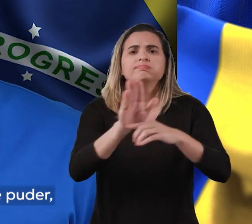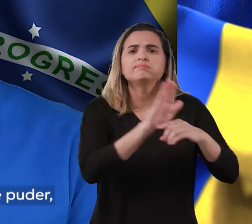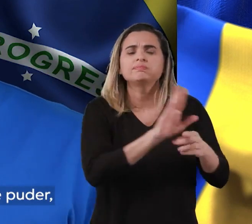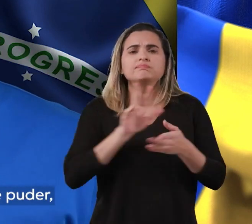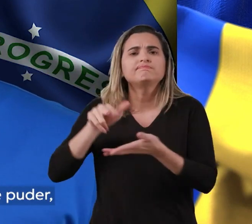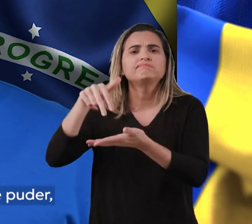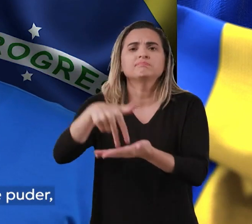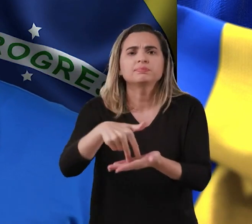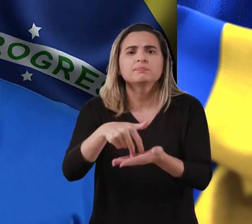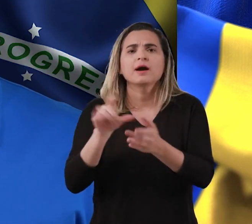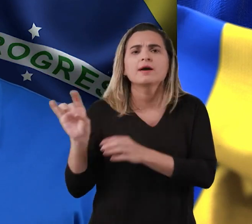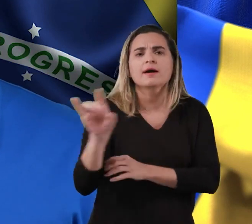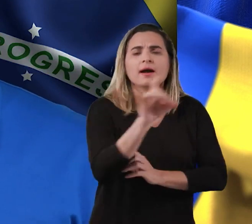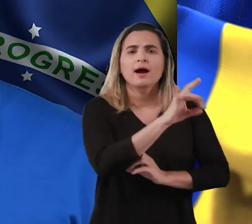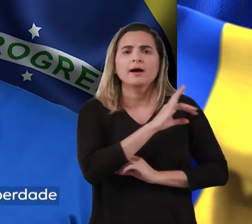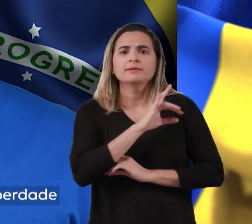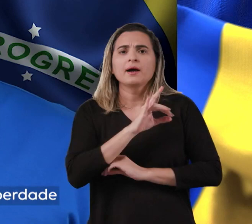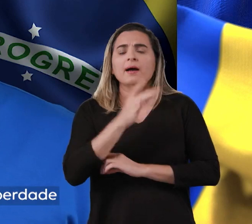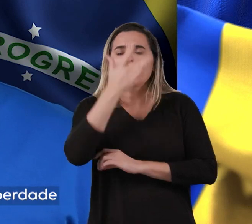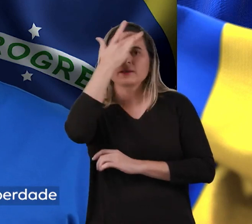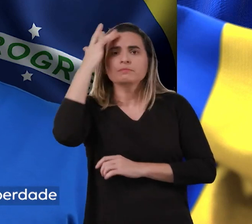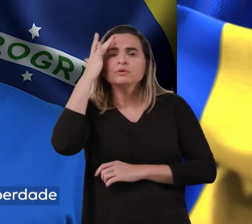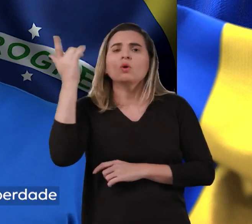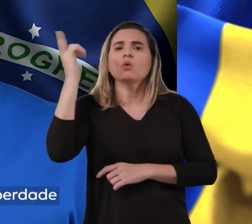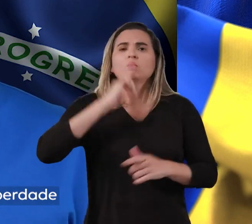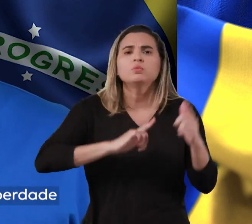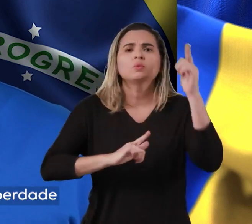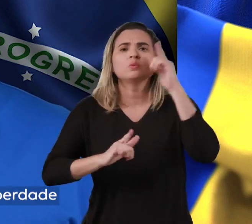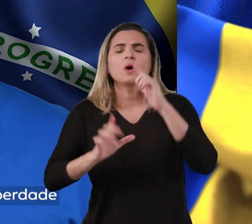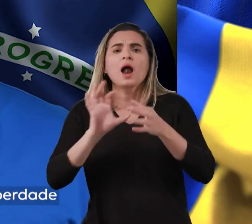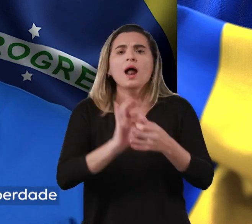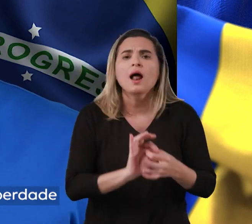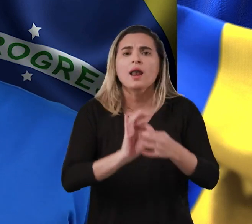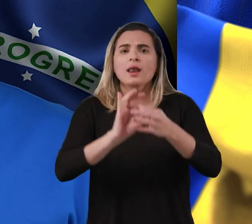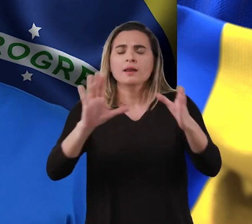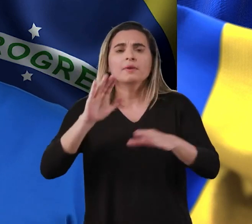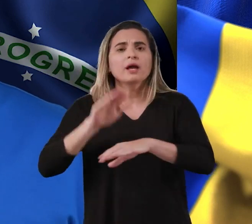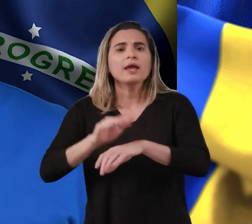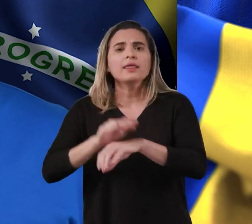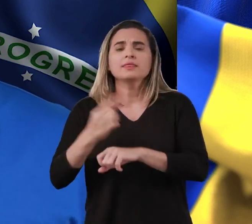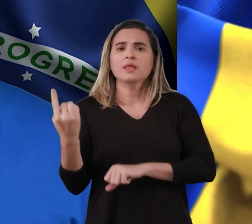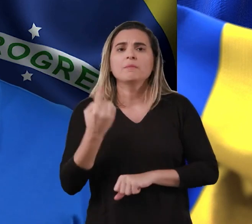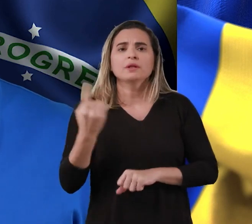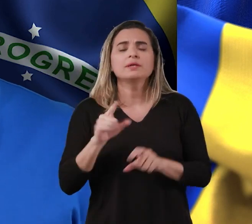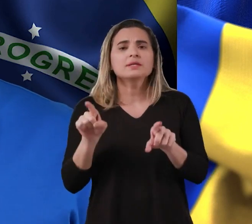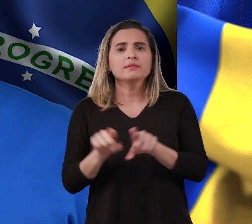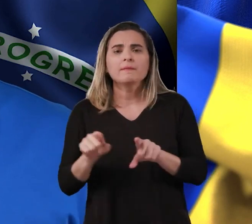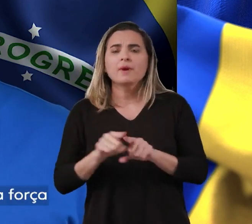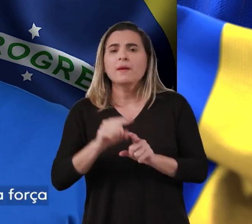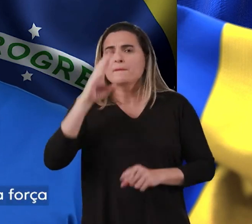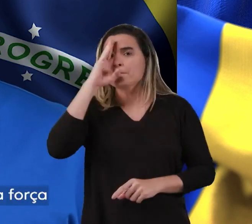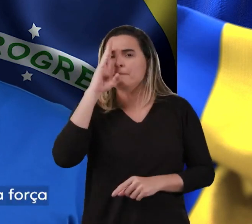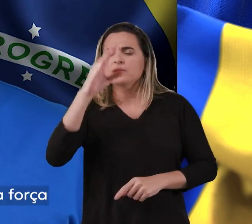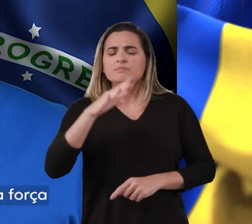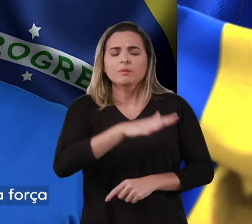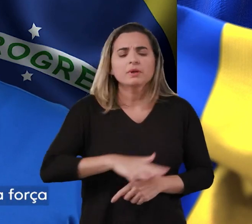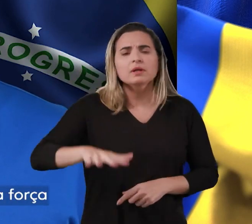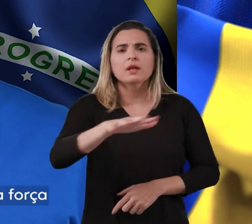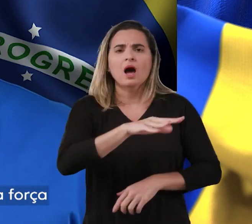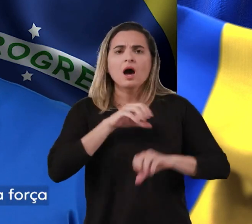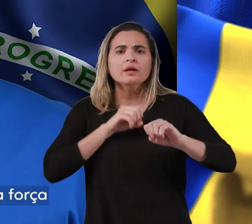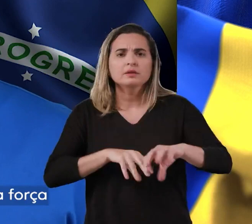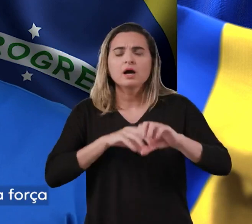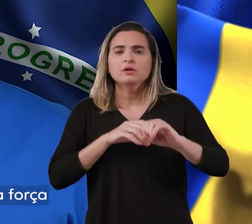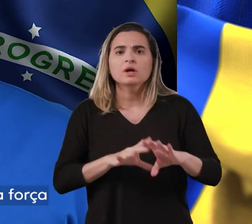o melhor que puder, para que cada uma conquiste sua liberdade e sua independência, principalmente pela